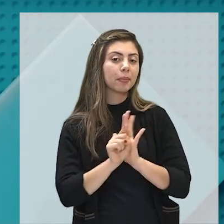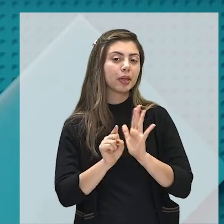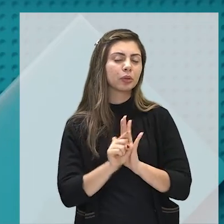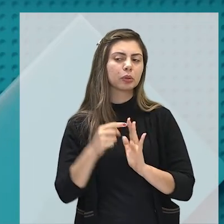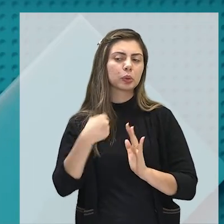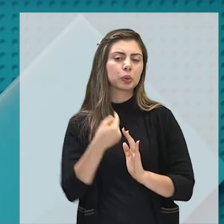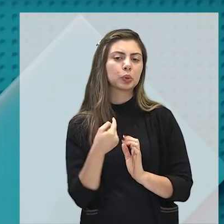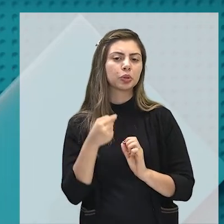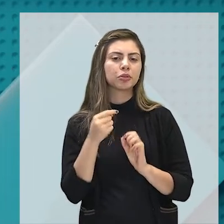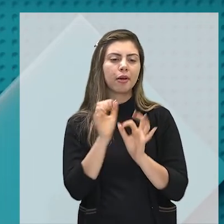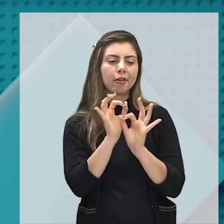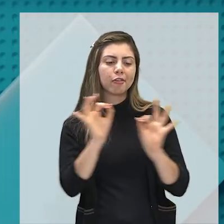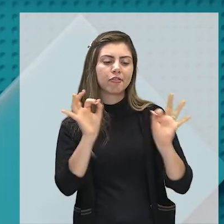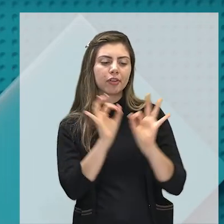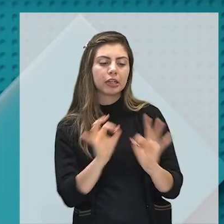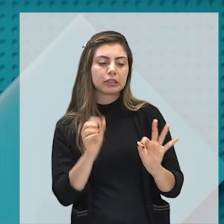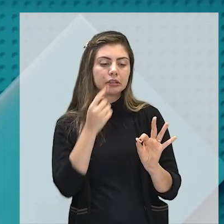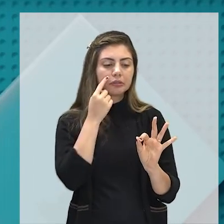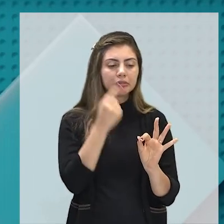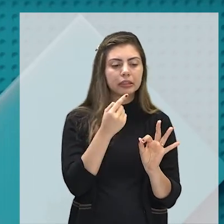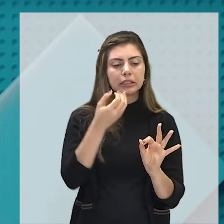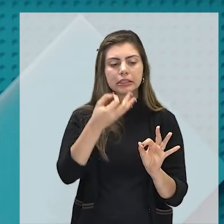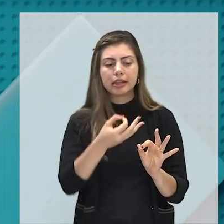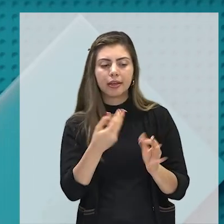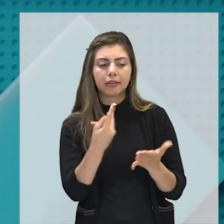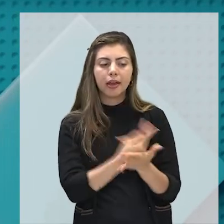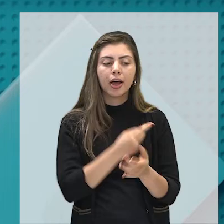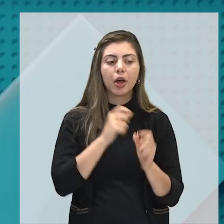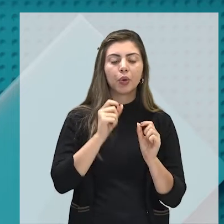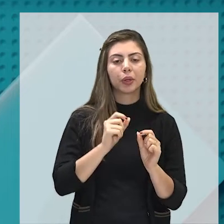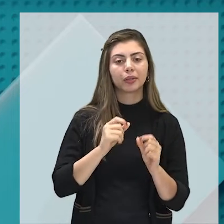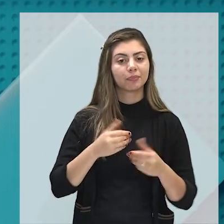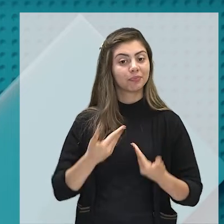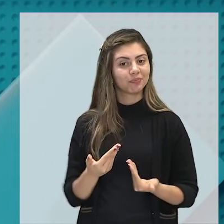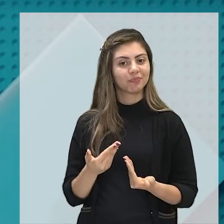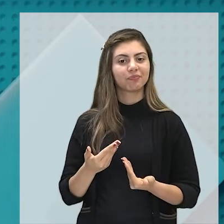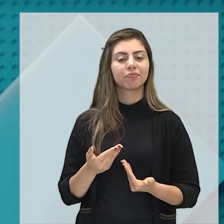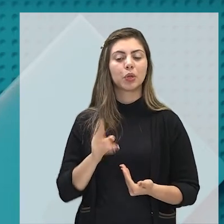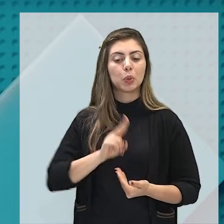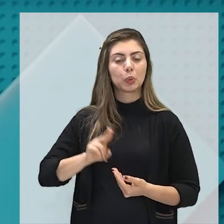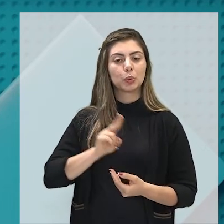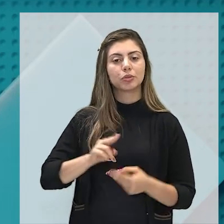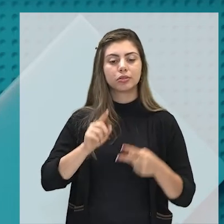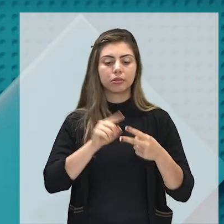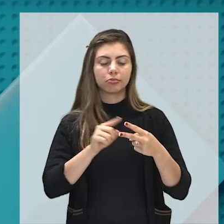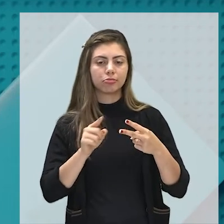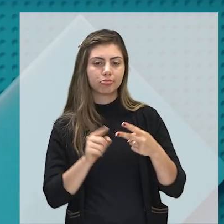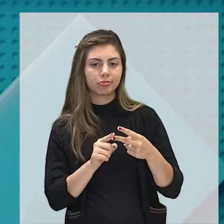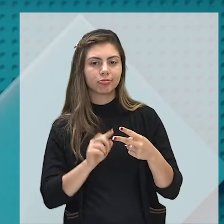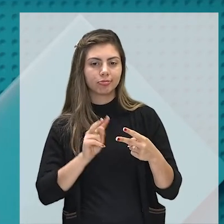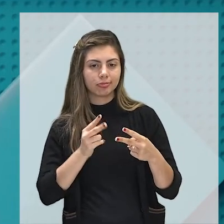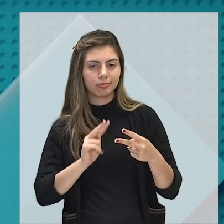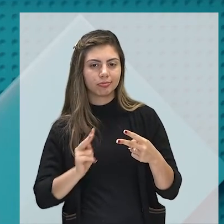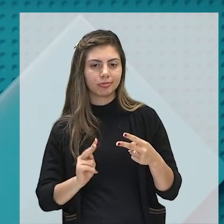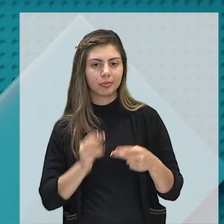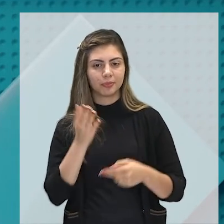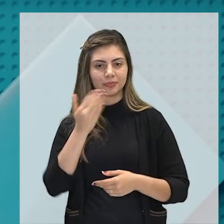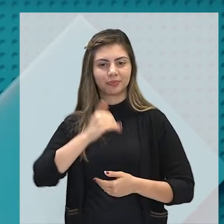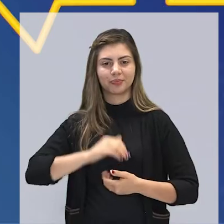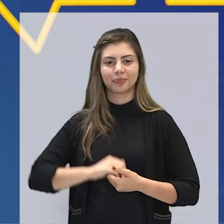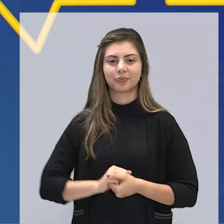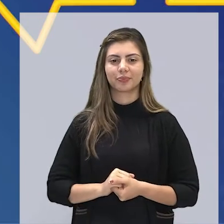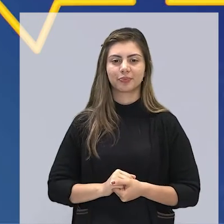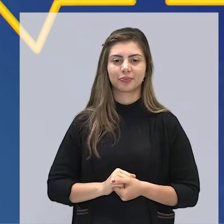debater algumas frases, algumas sentenças e ver se está correto ou não o uso dessas expressões. Vamos lá?